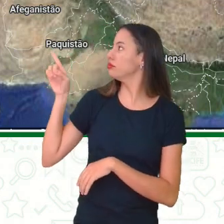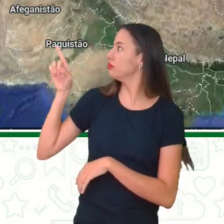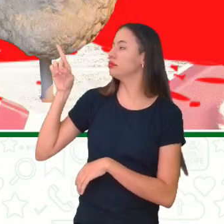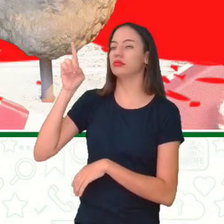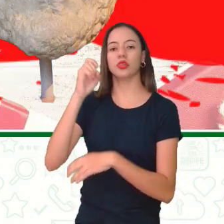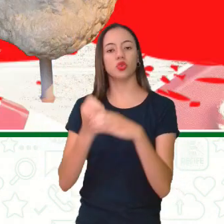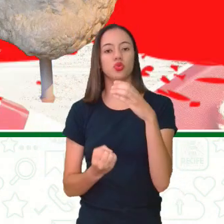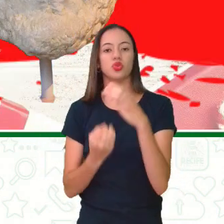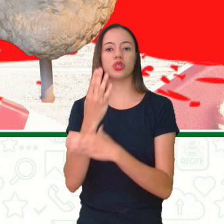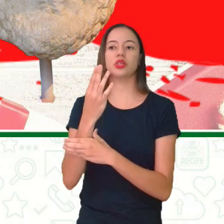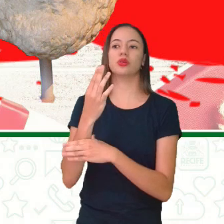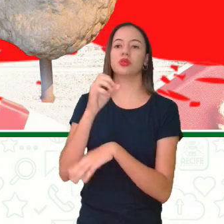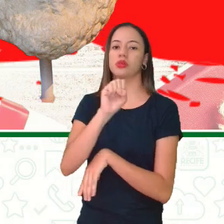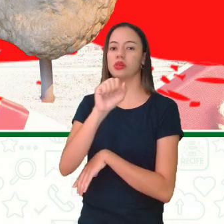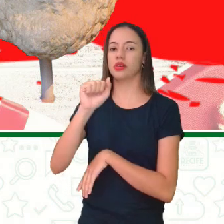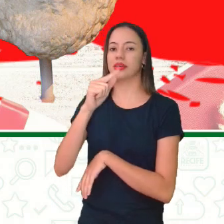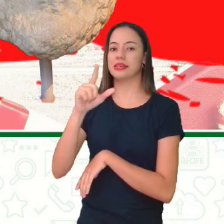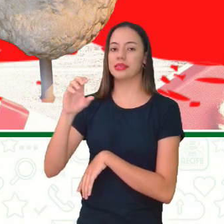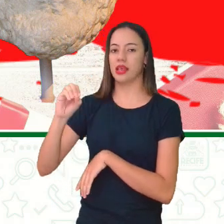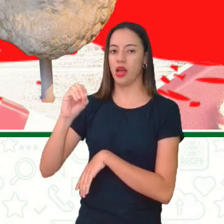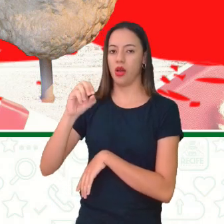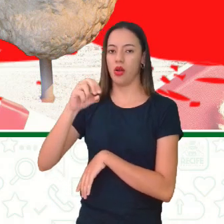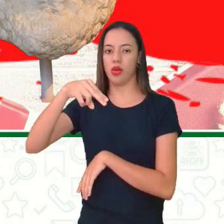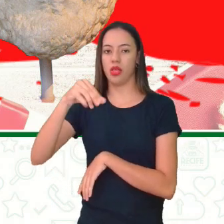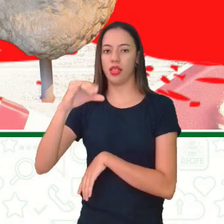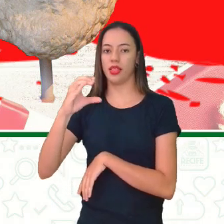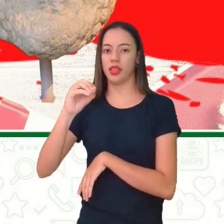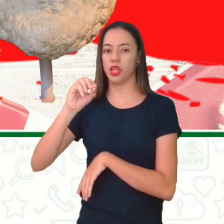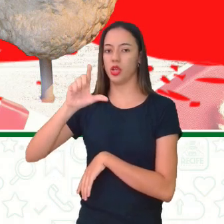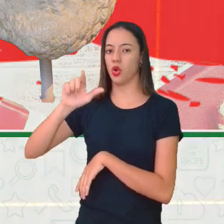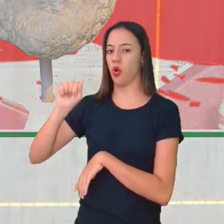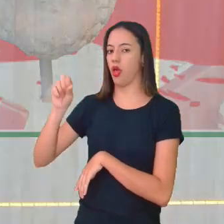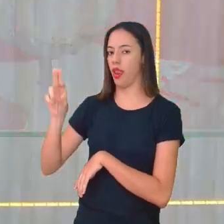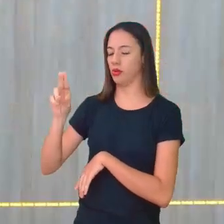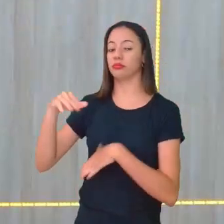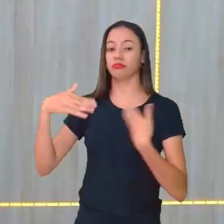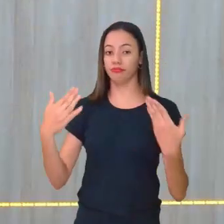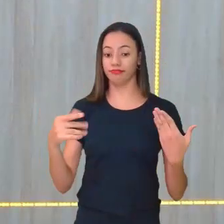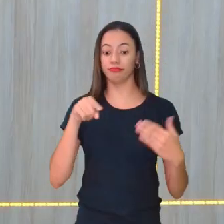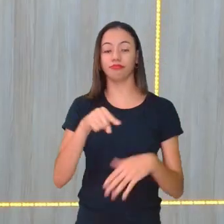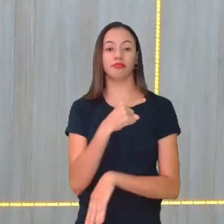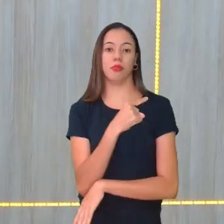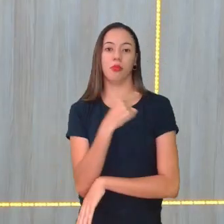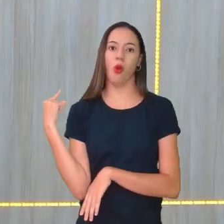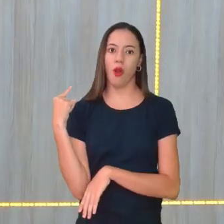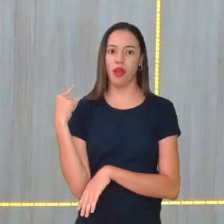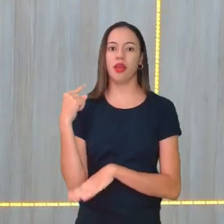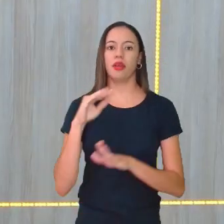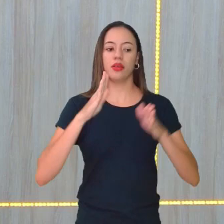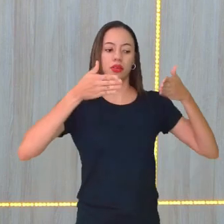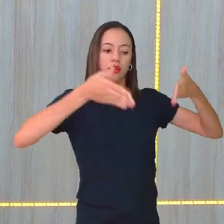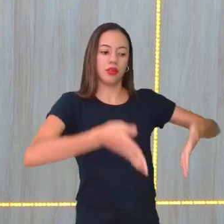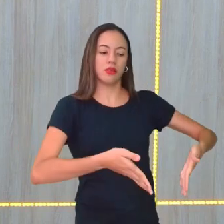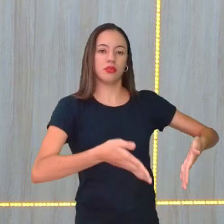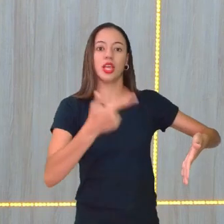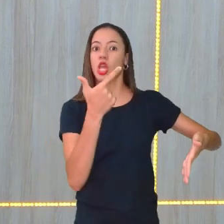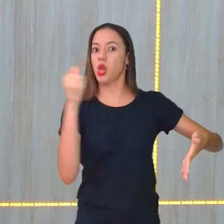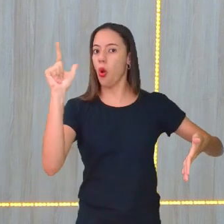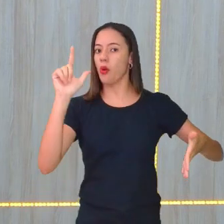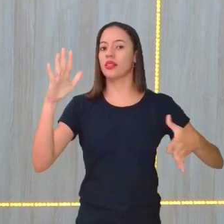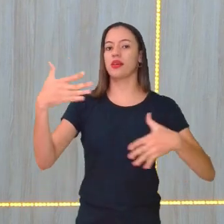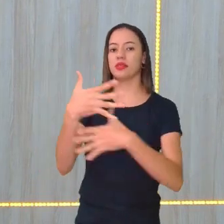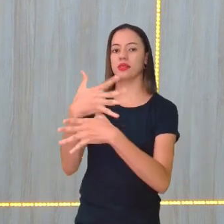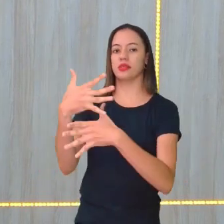São Nicolau, né? Então, ele, após a sua morte, foi enterrado fora da sua cidade,